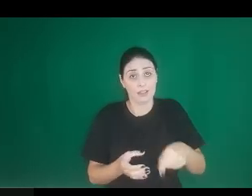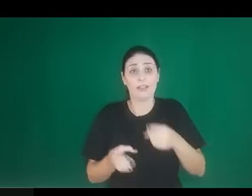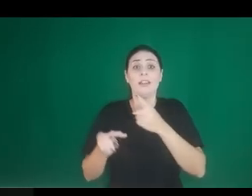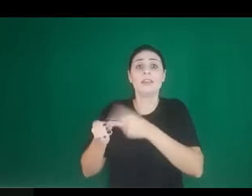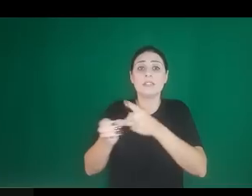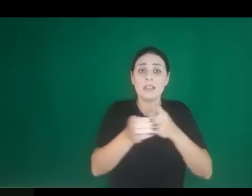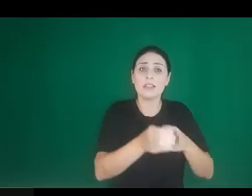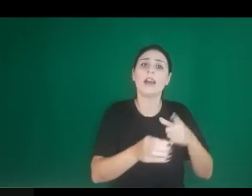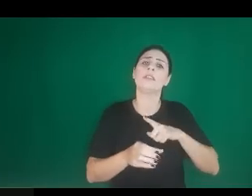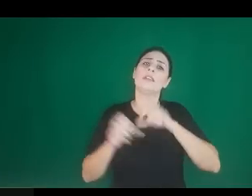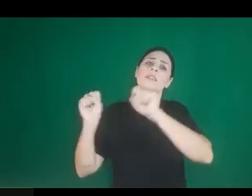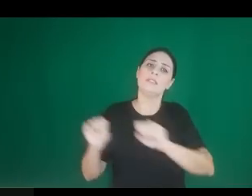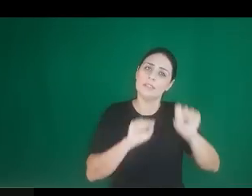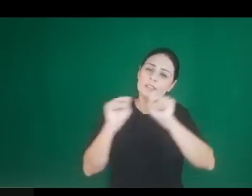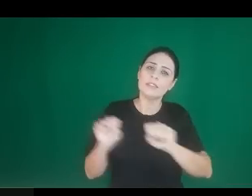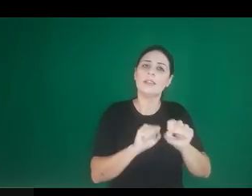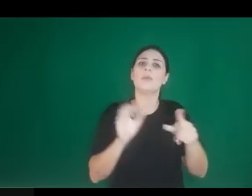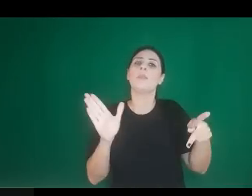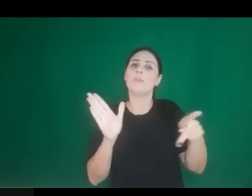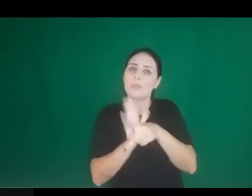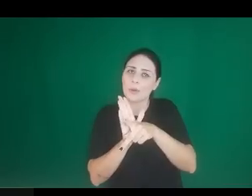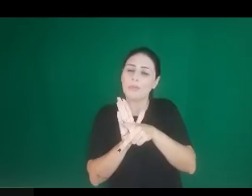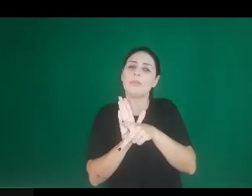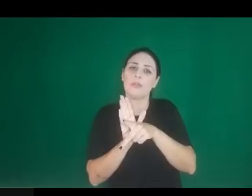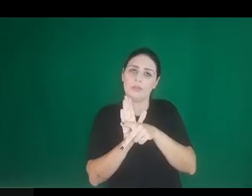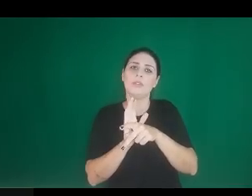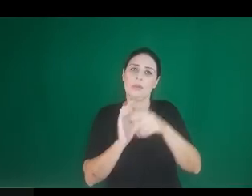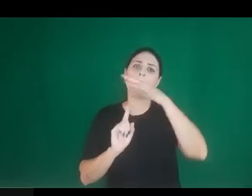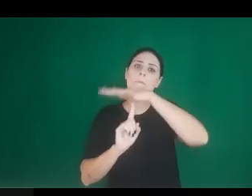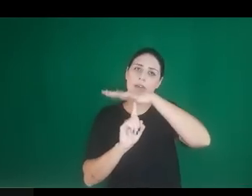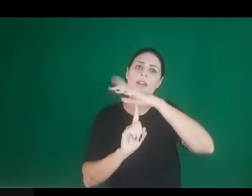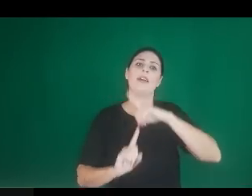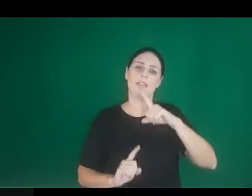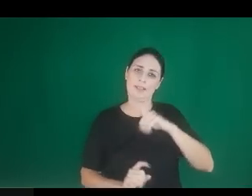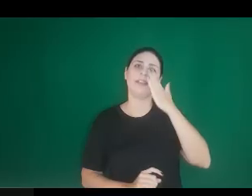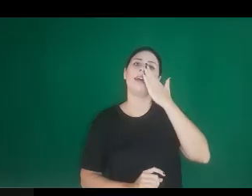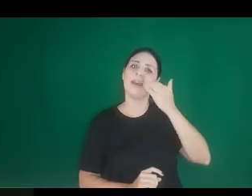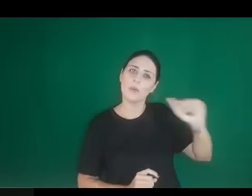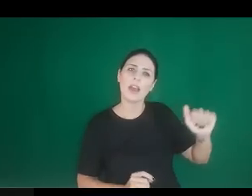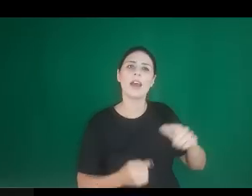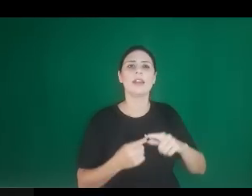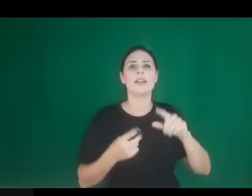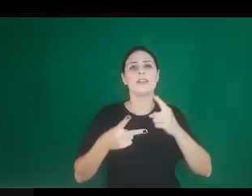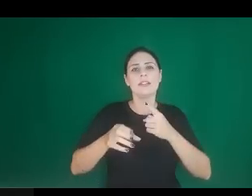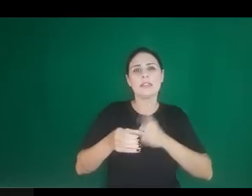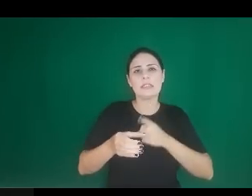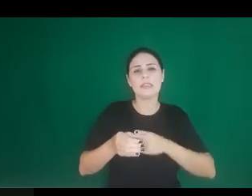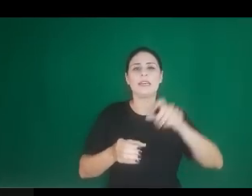que mesmo os municípios que têm um sistema próprio tiveram, né, assim, no Paraná a gente vê o caso da